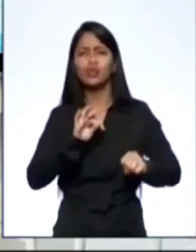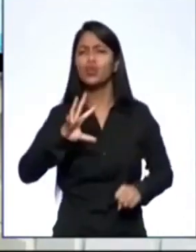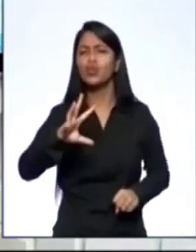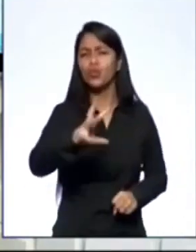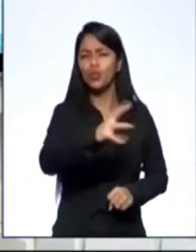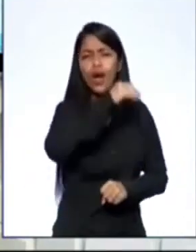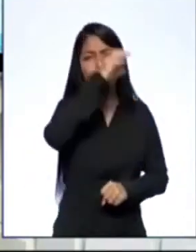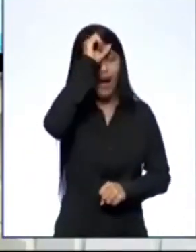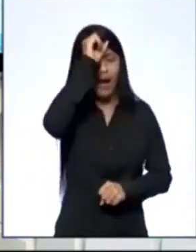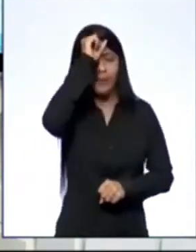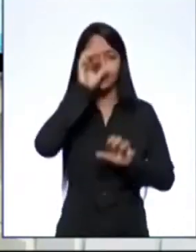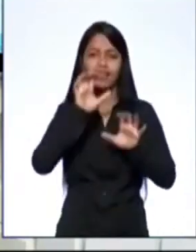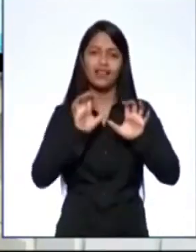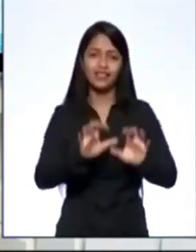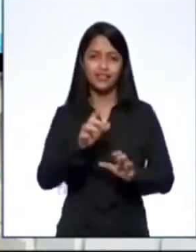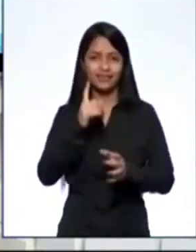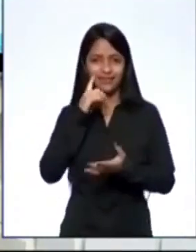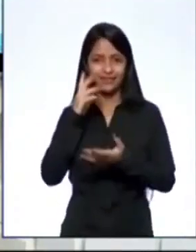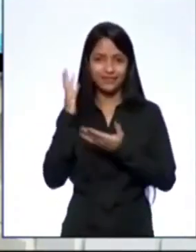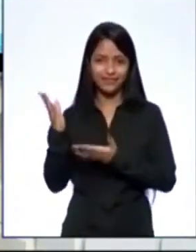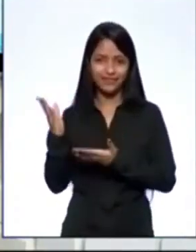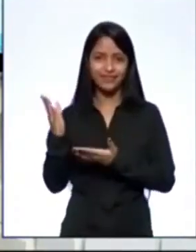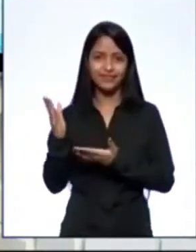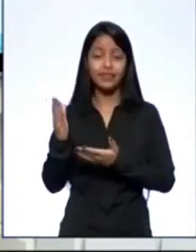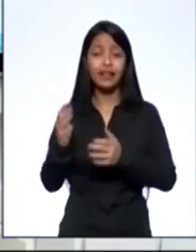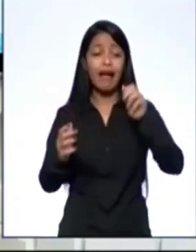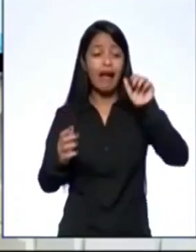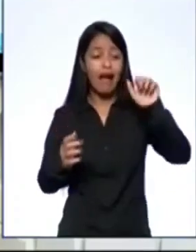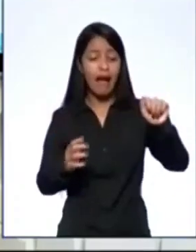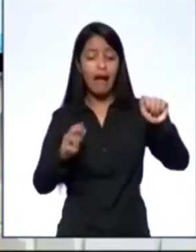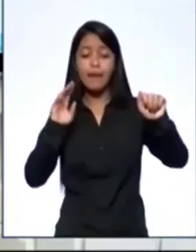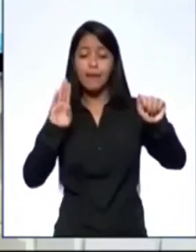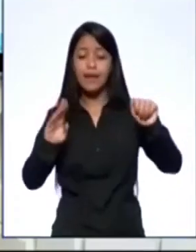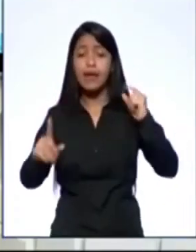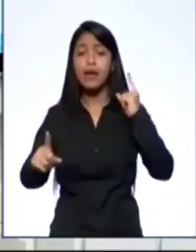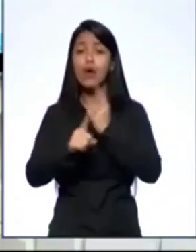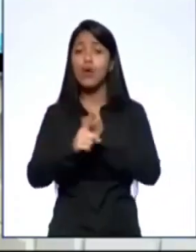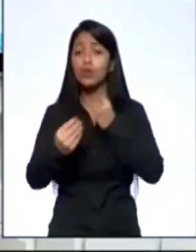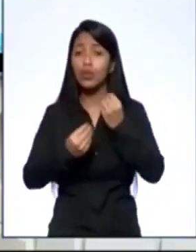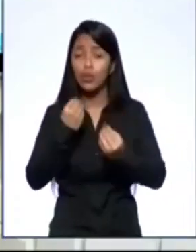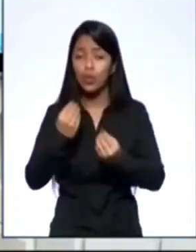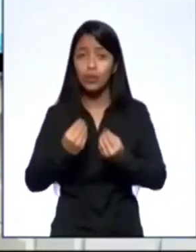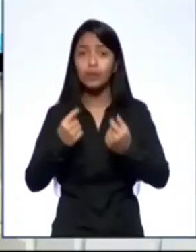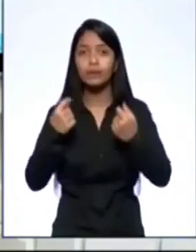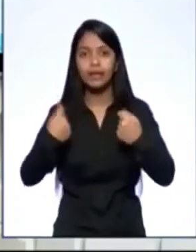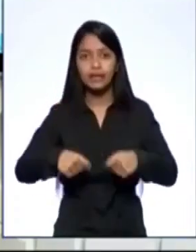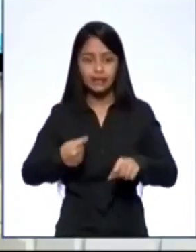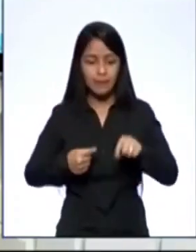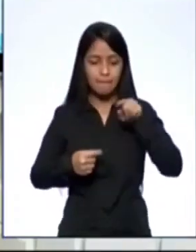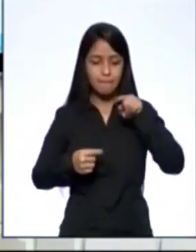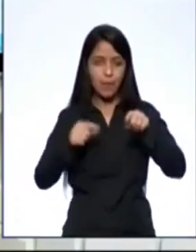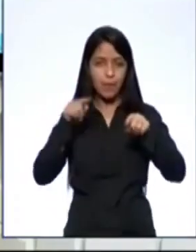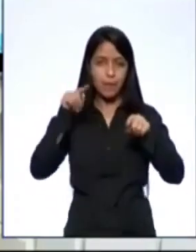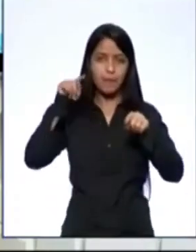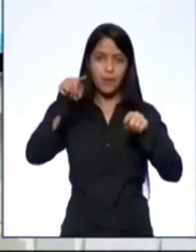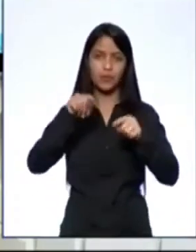aprende para você descobrir quem é o ar quem é o Bê você tem que ter: